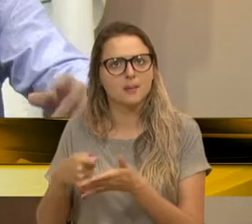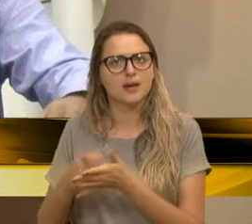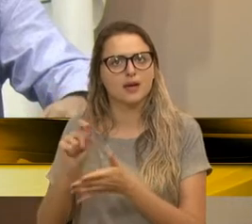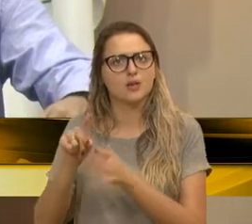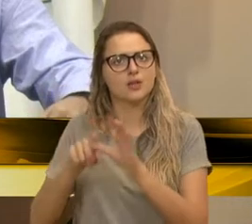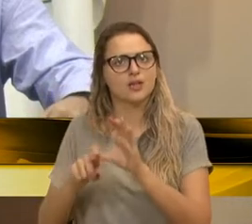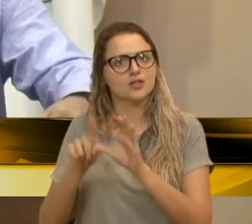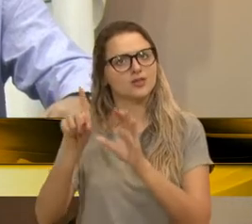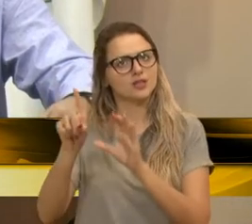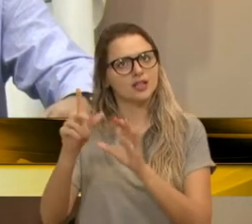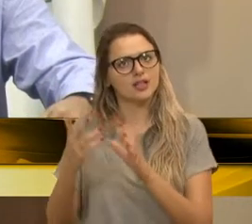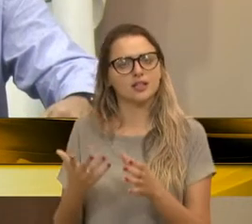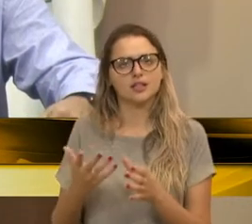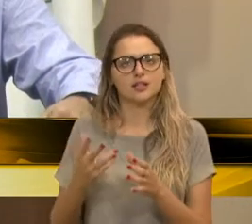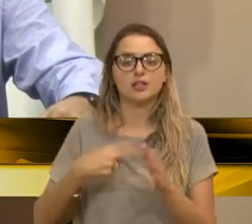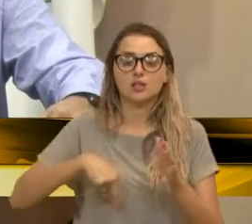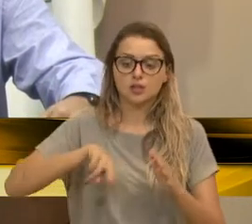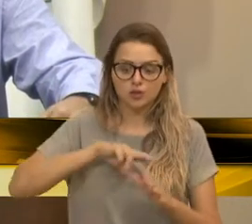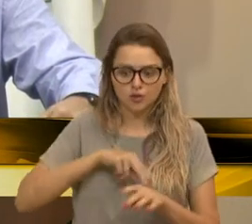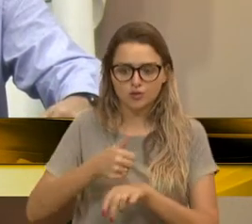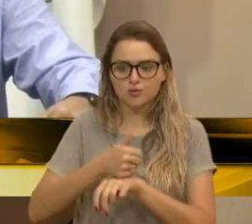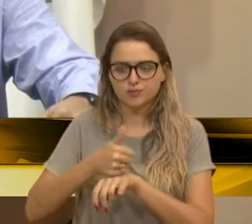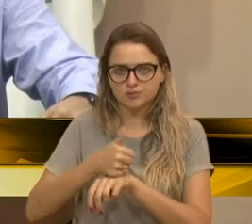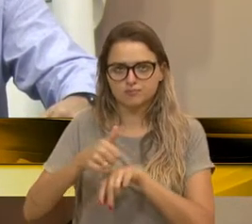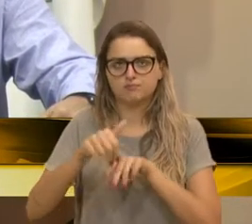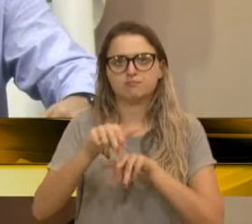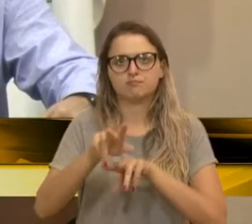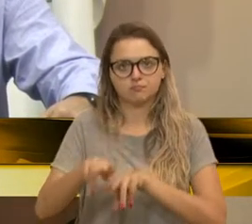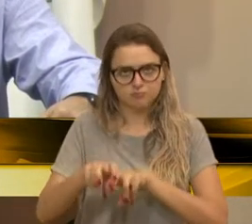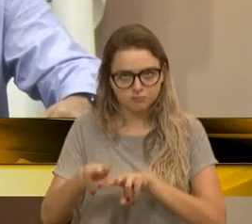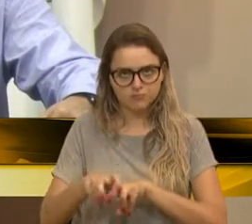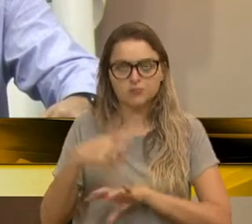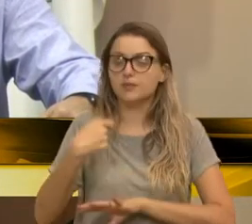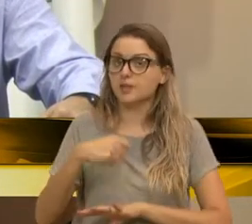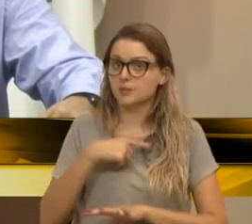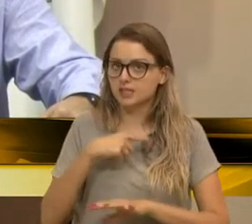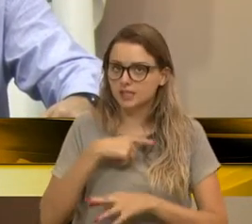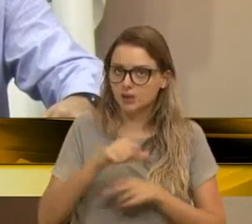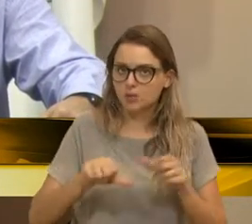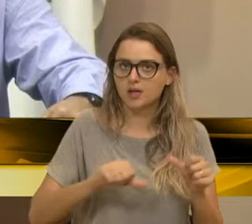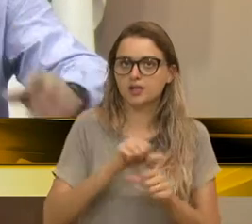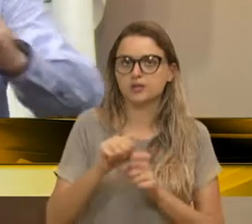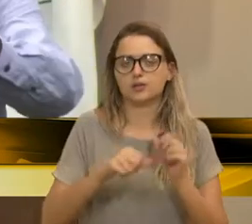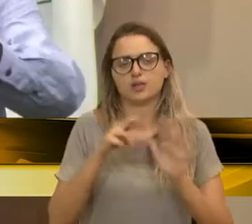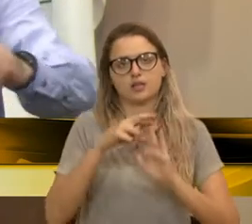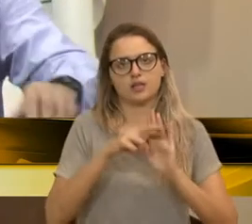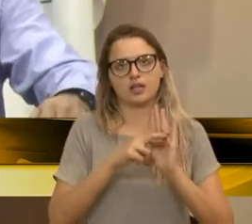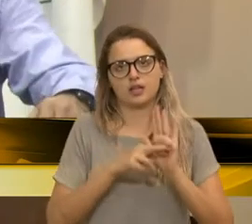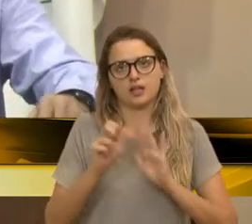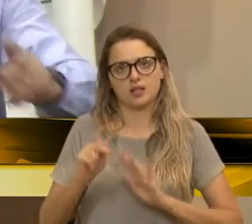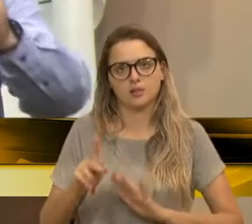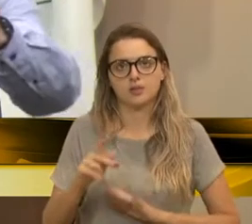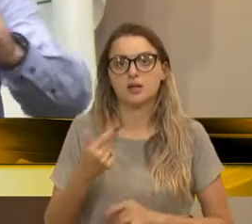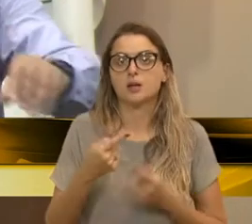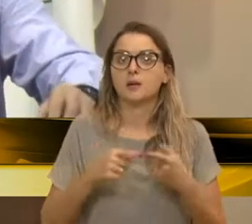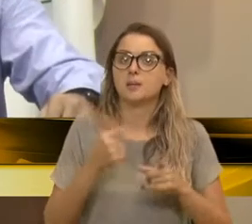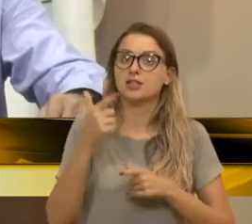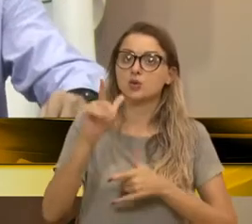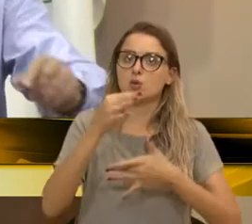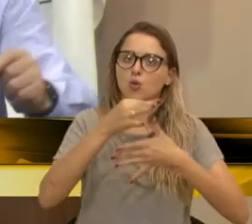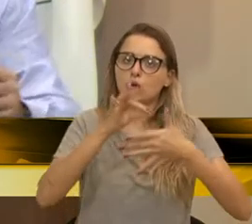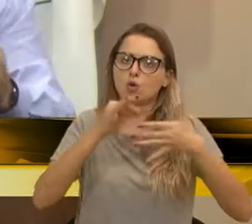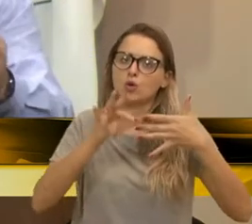dos Agricultores, entendemos sim que deve haver uma reforma da Previdência, mas em outros critérios,